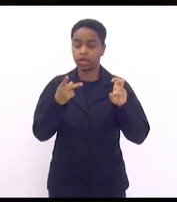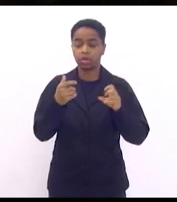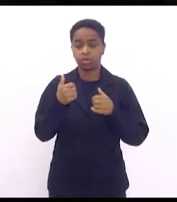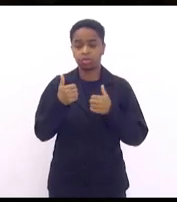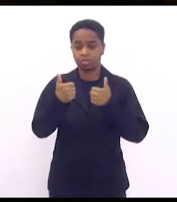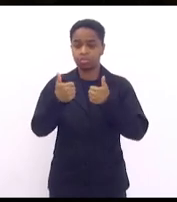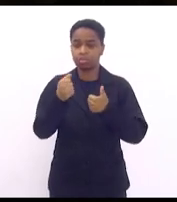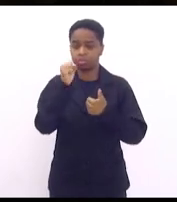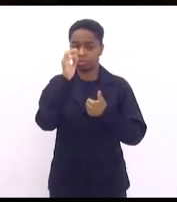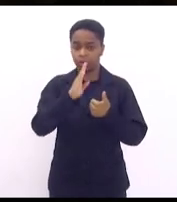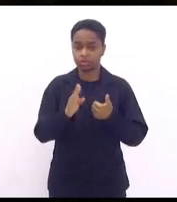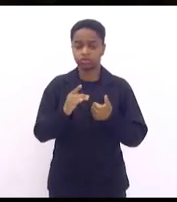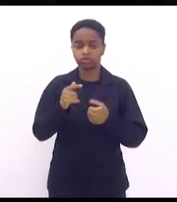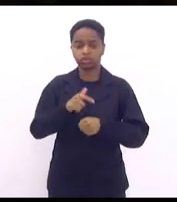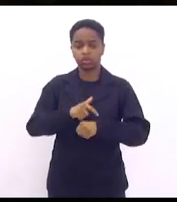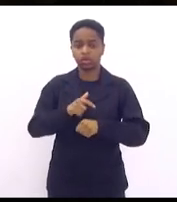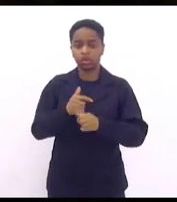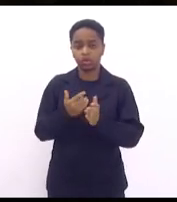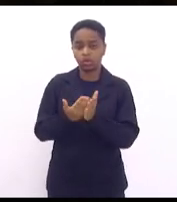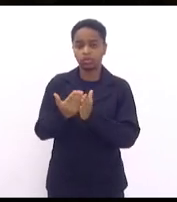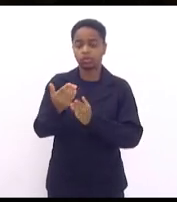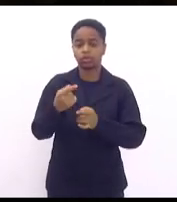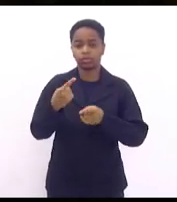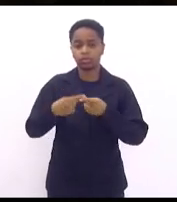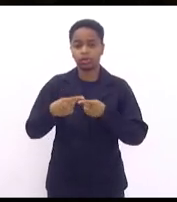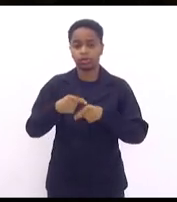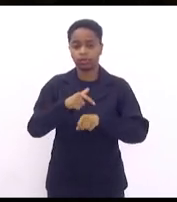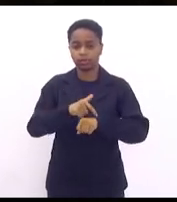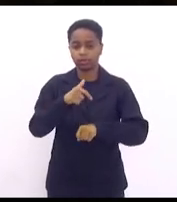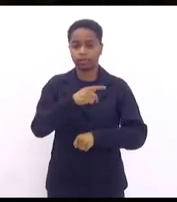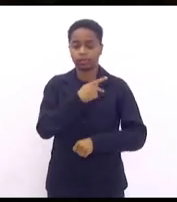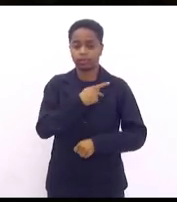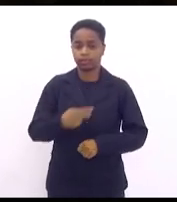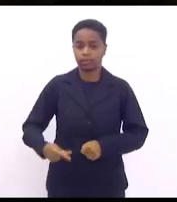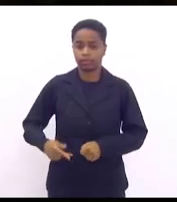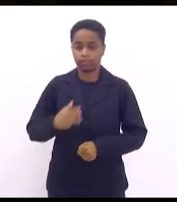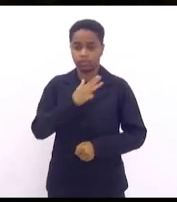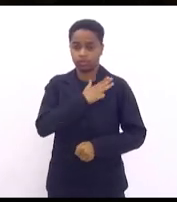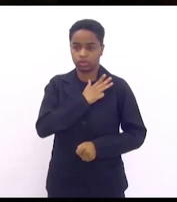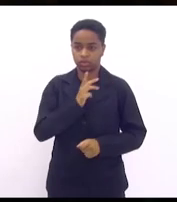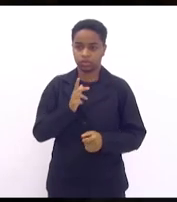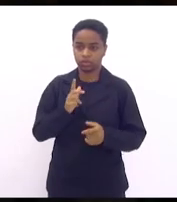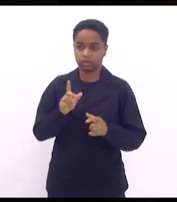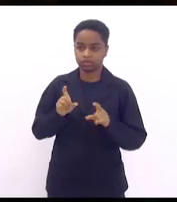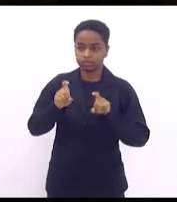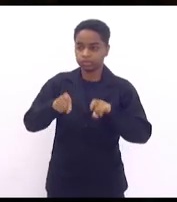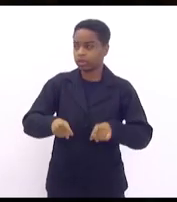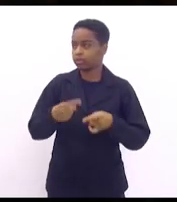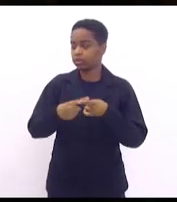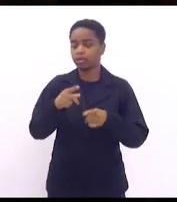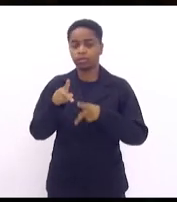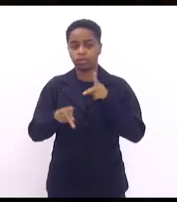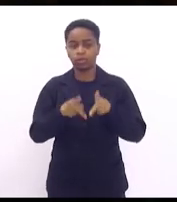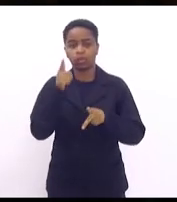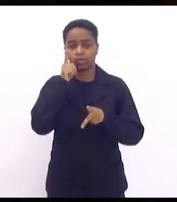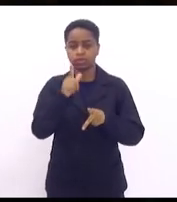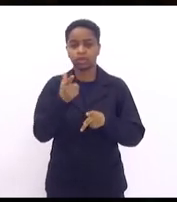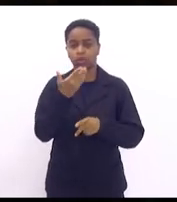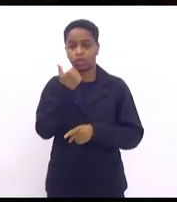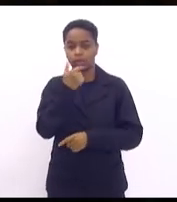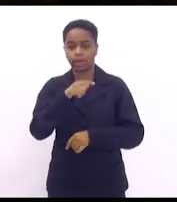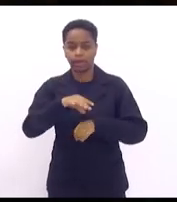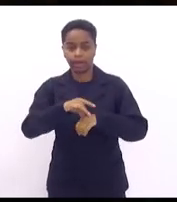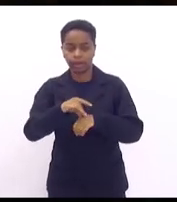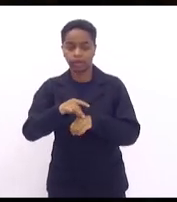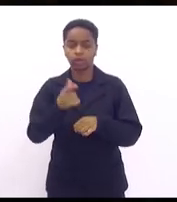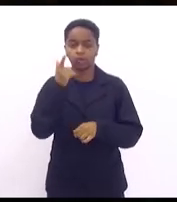Lula assumiu. O povo, de fato, está conseguindo voltar a comer carne, o povo, de fato, está conseguindo ver o combustível baixando o preço, o